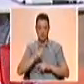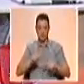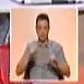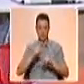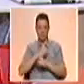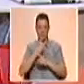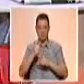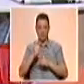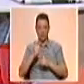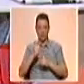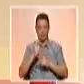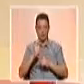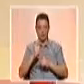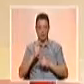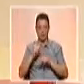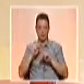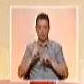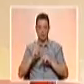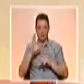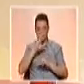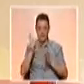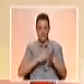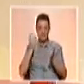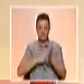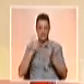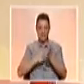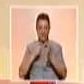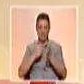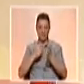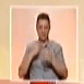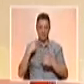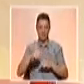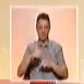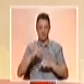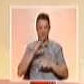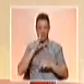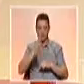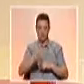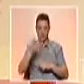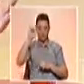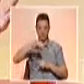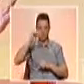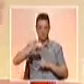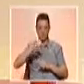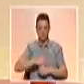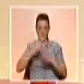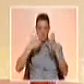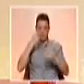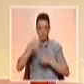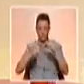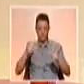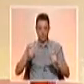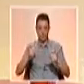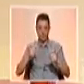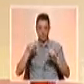não temos esses milhões de anos. Porquê? Não temos, porque as nossas necessidades vão ser de quantidade de água. Sim, muita gente, talvez os